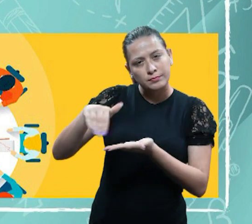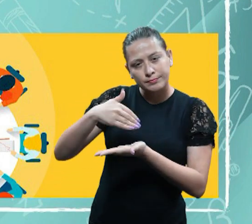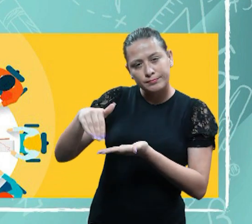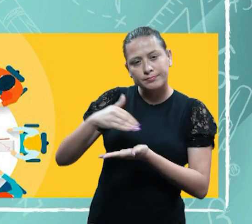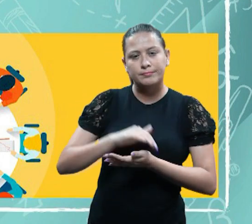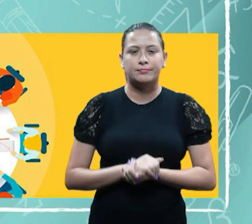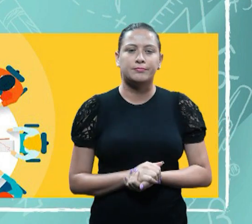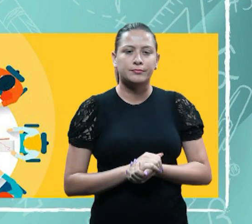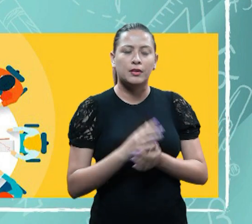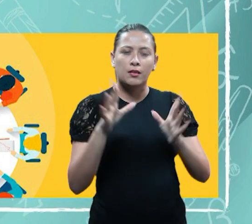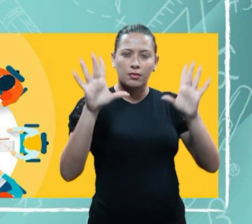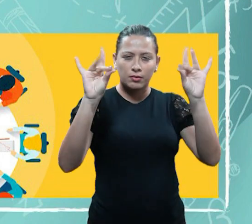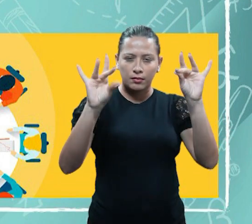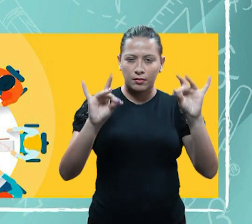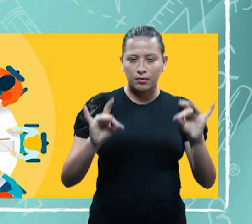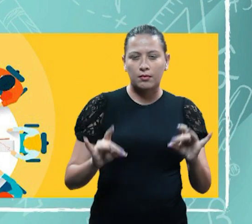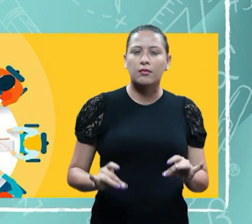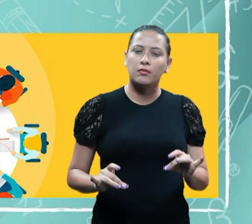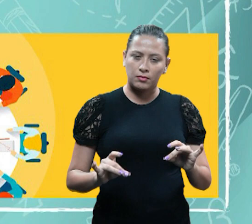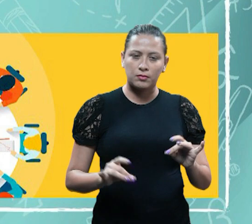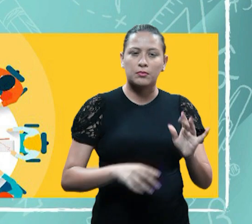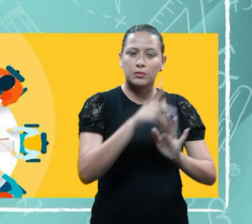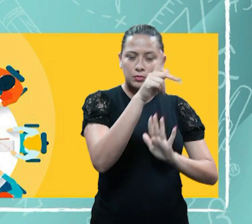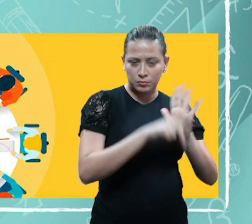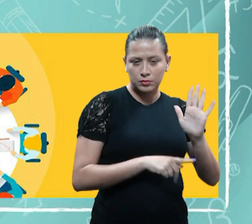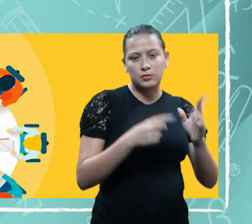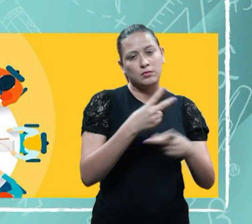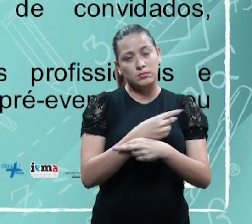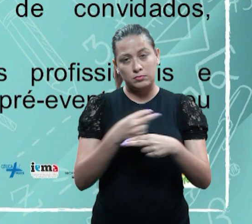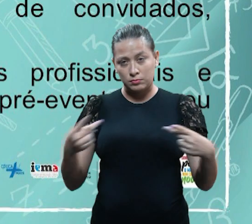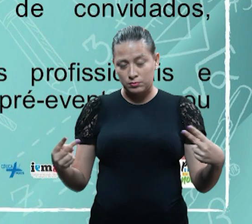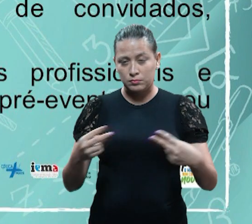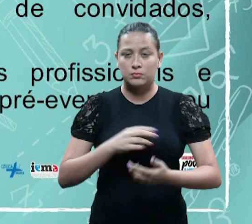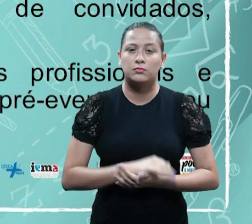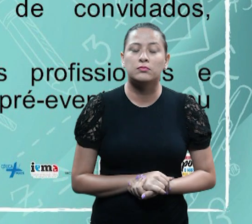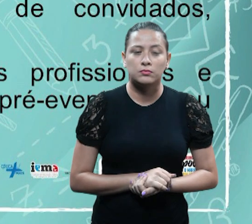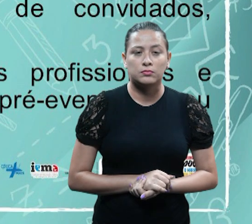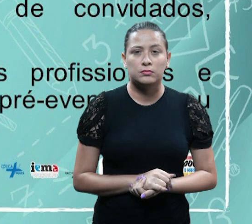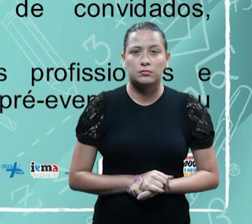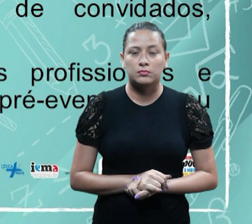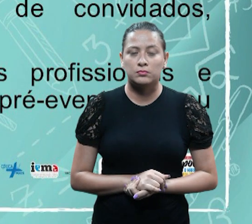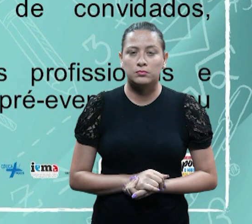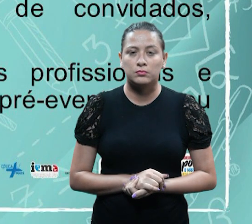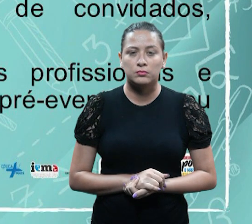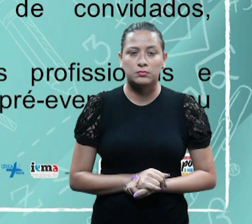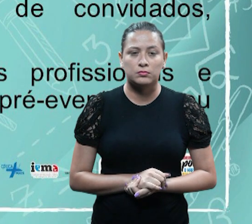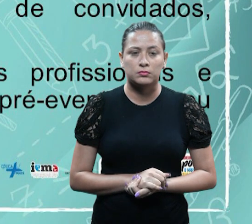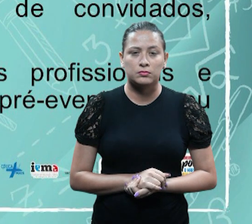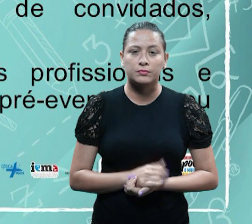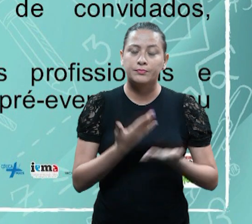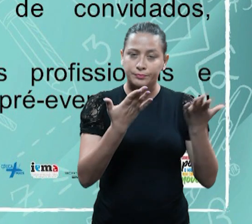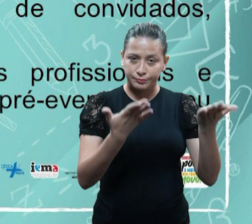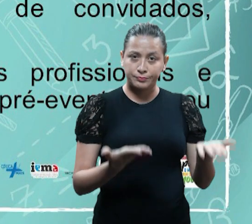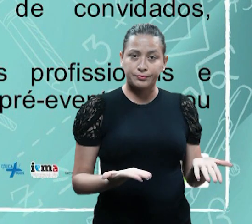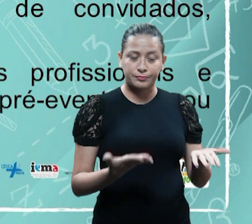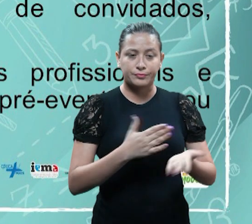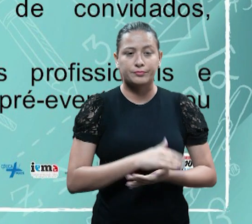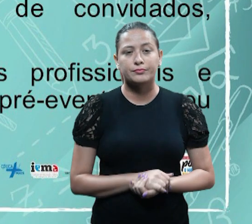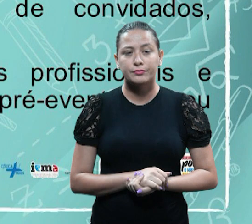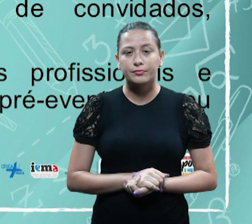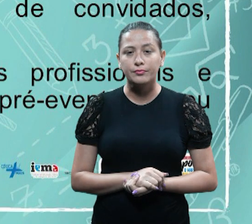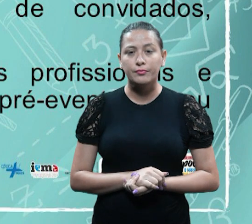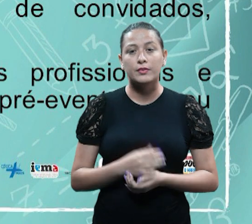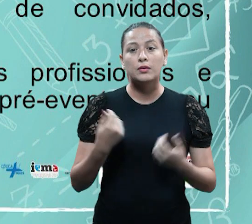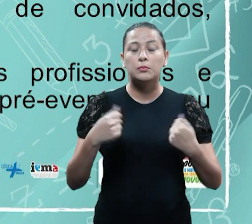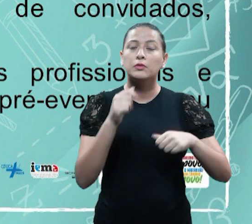secretaria, o detalhamento do processo, entre outros. Então, vamos conhecer aqui os serviços iniciais, primeiramente. A gente